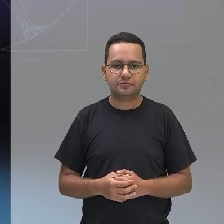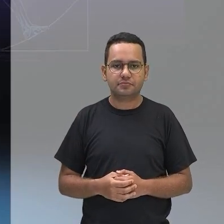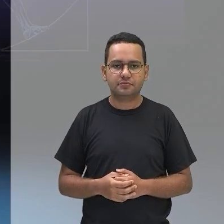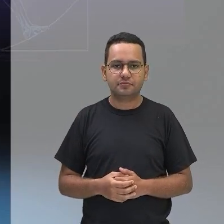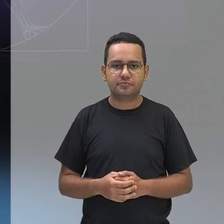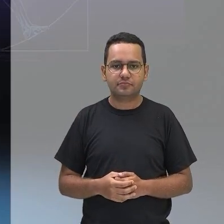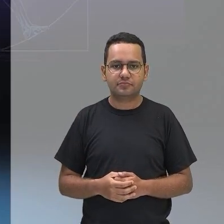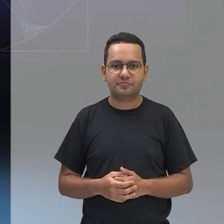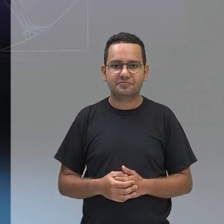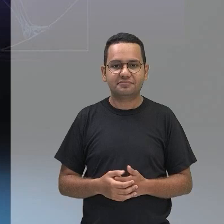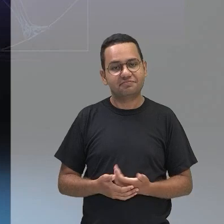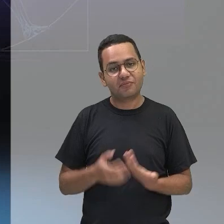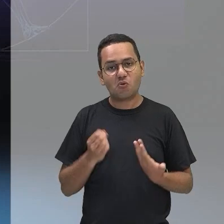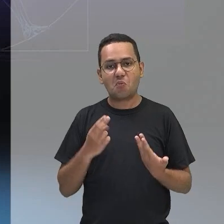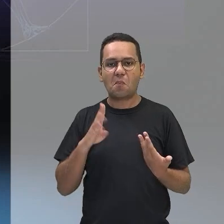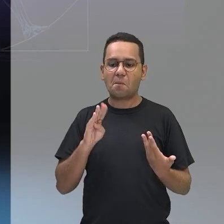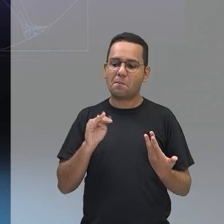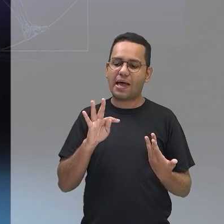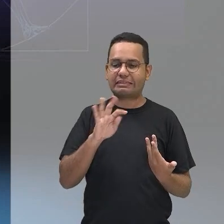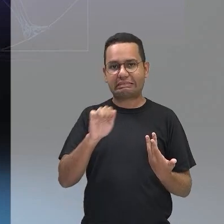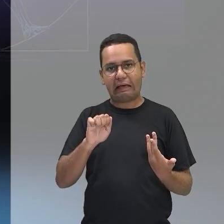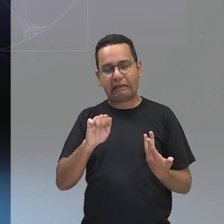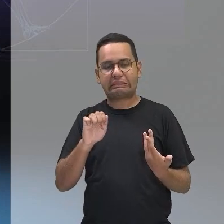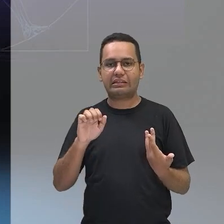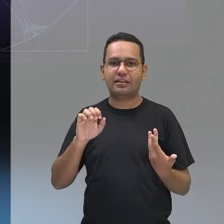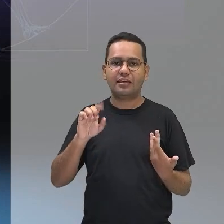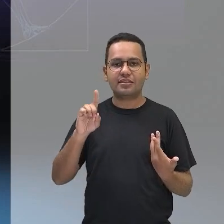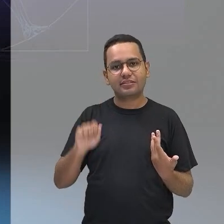não é a batata da perna, né, é o gastrocnêmio.